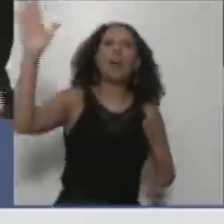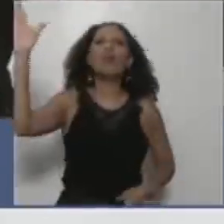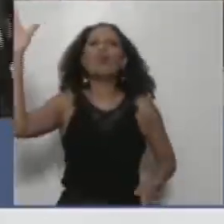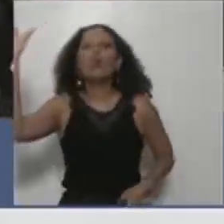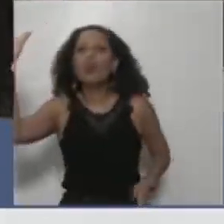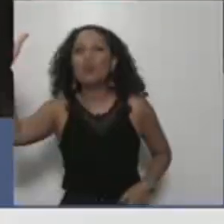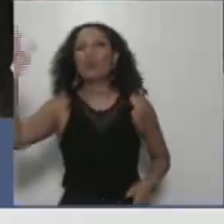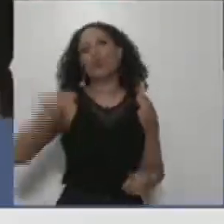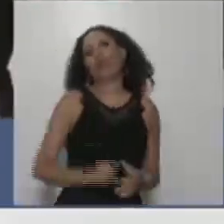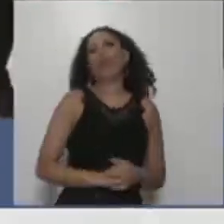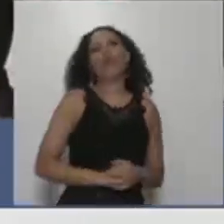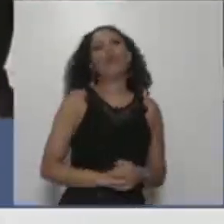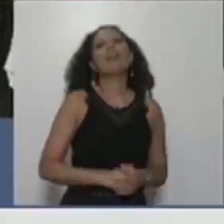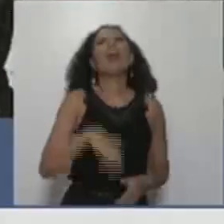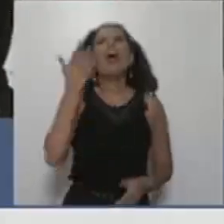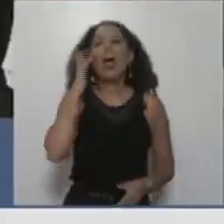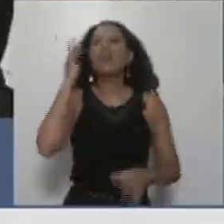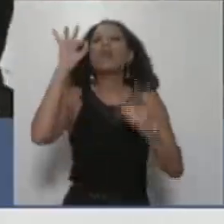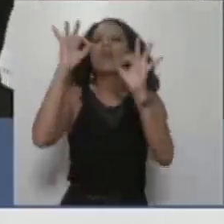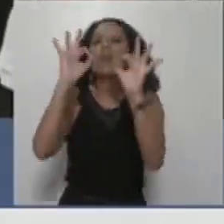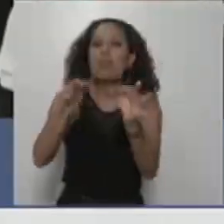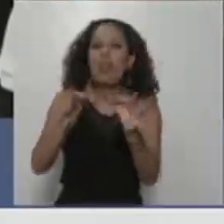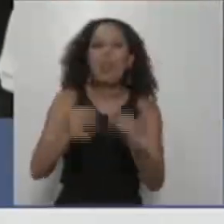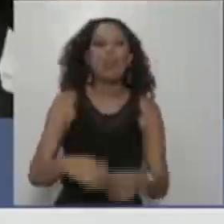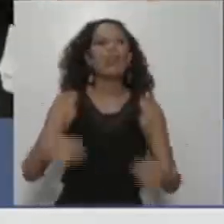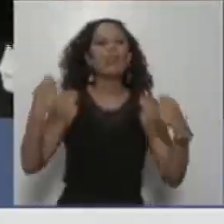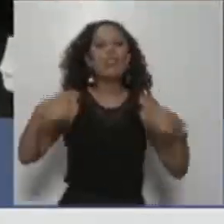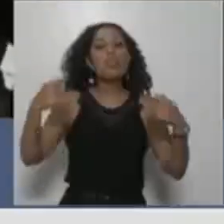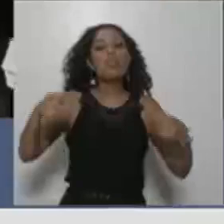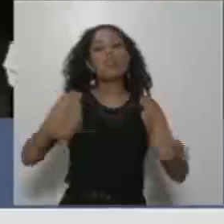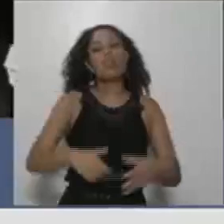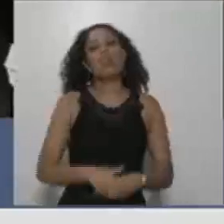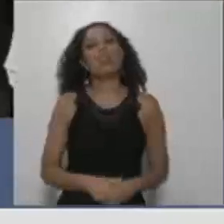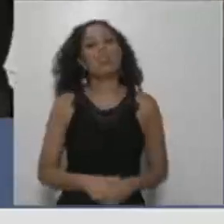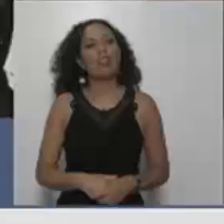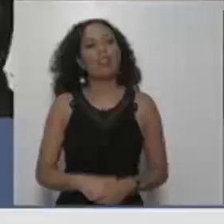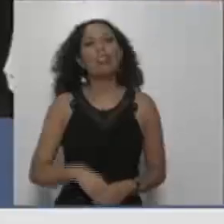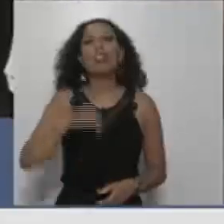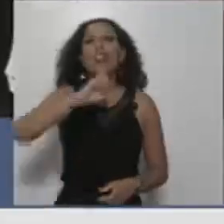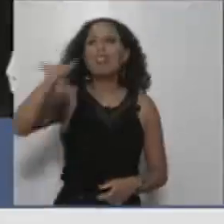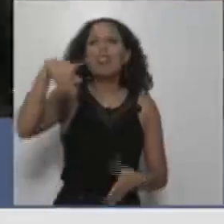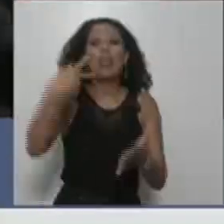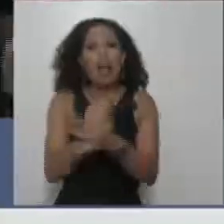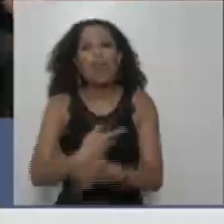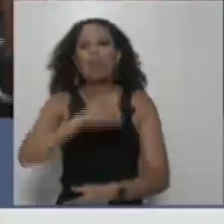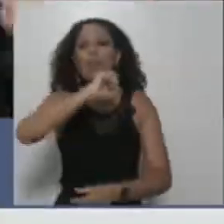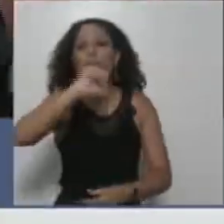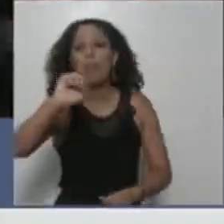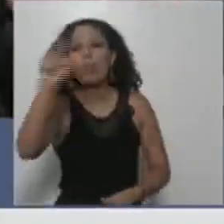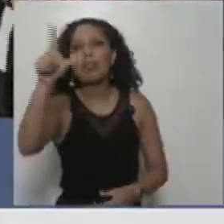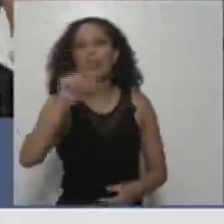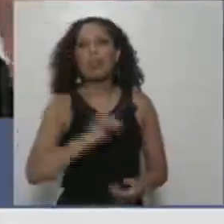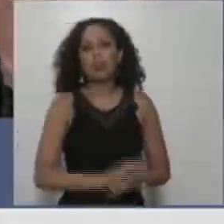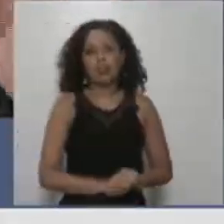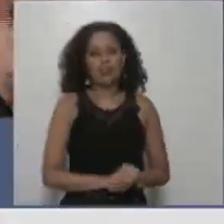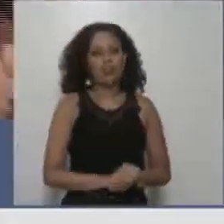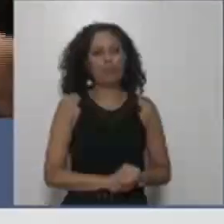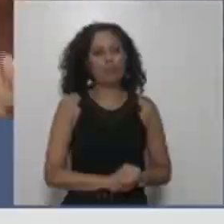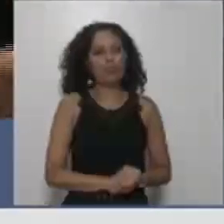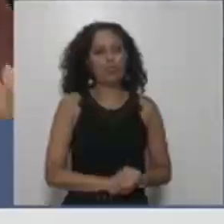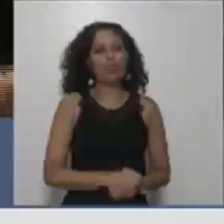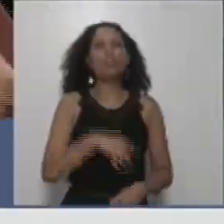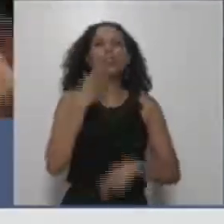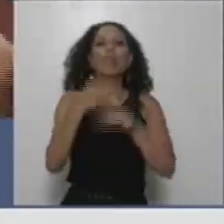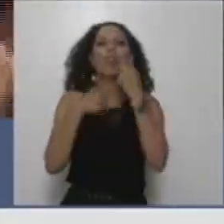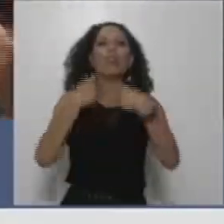machistas, entendeu? Tem que ter, é gás de pimenta, é o que tiver que ser. E digo mais, também